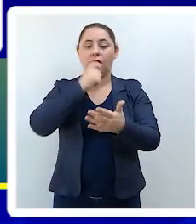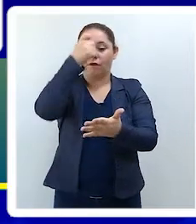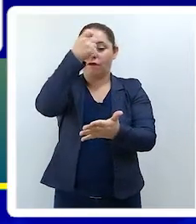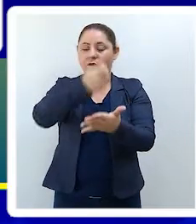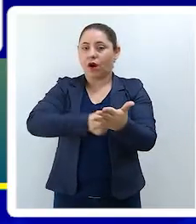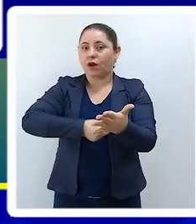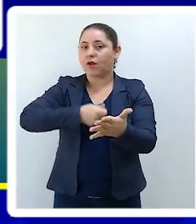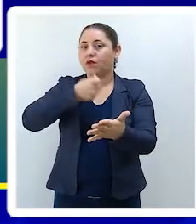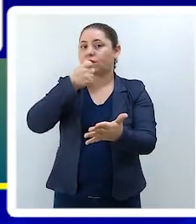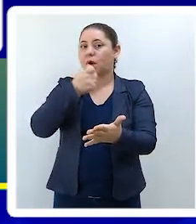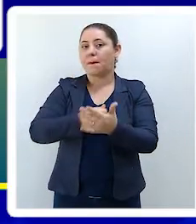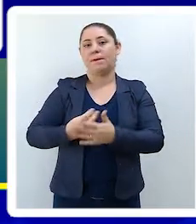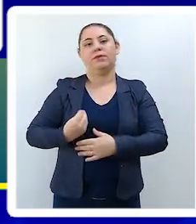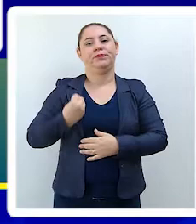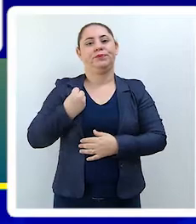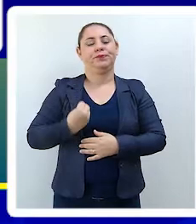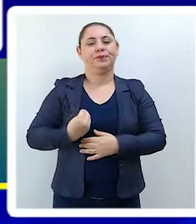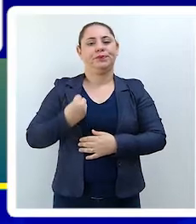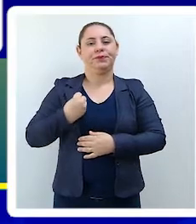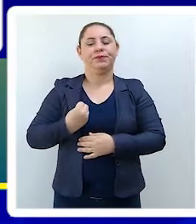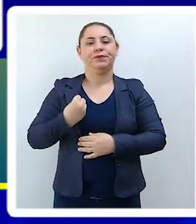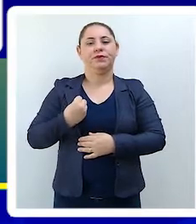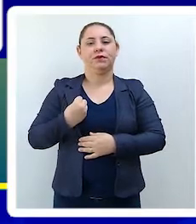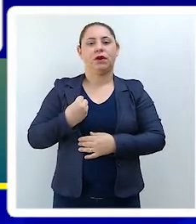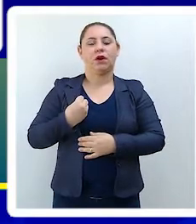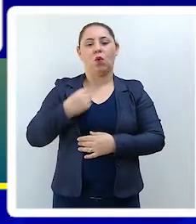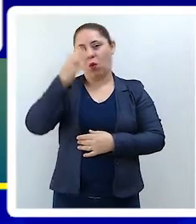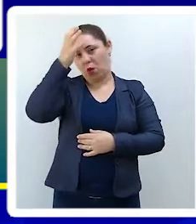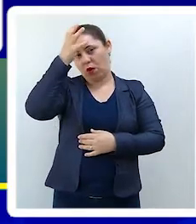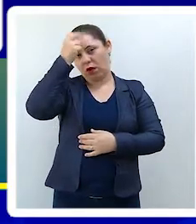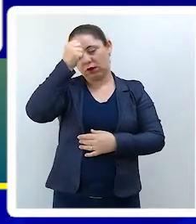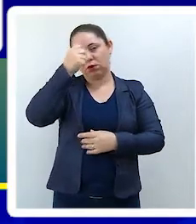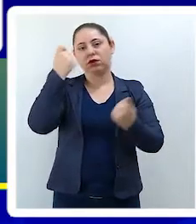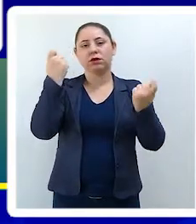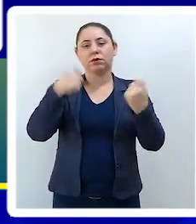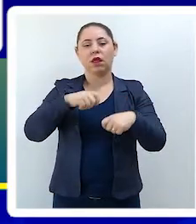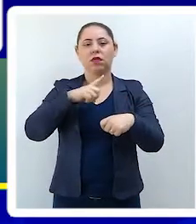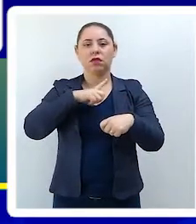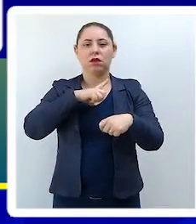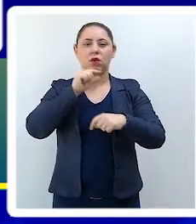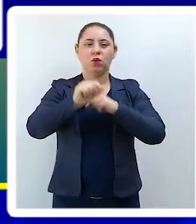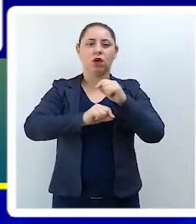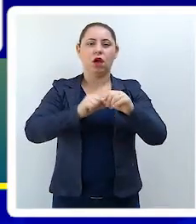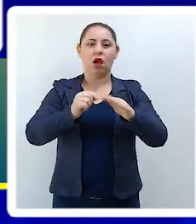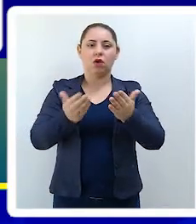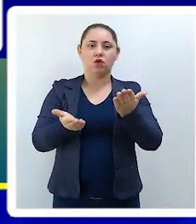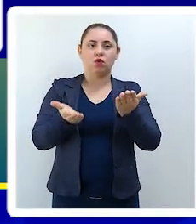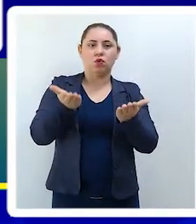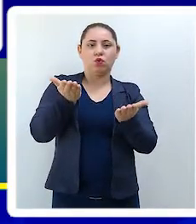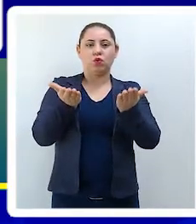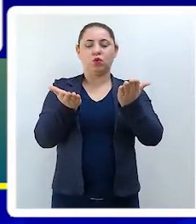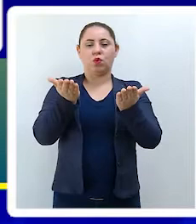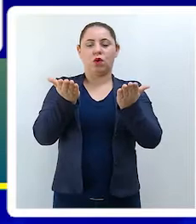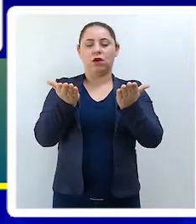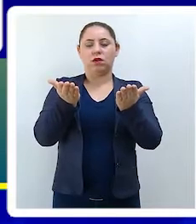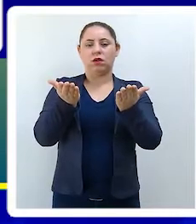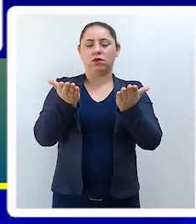a efetiva participação com resultado que traga uma